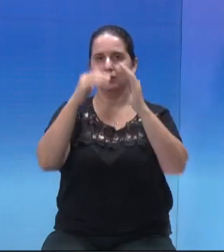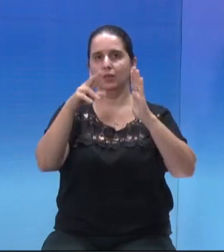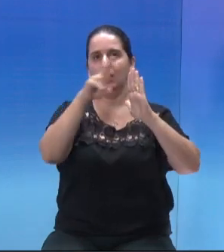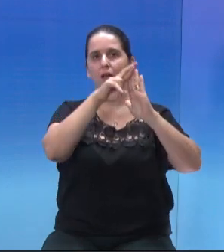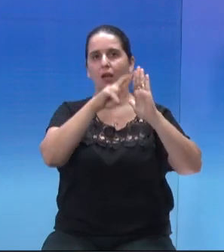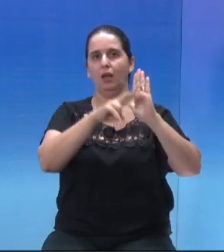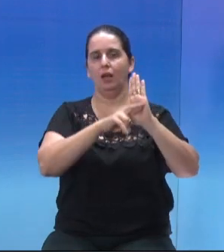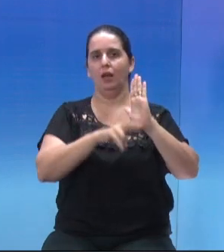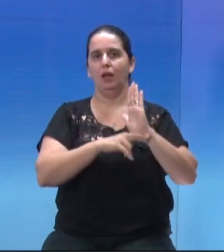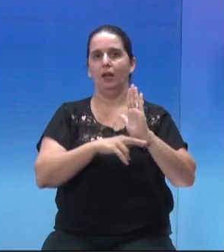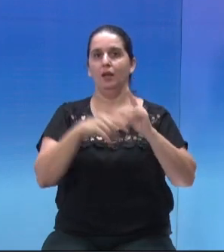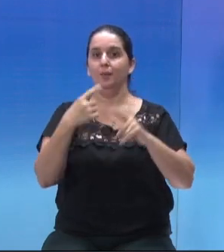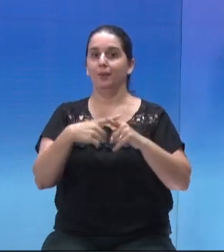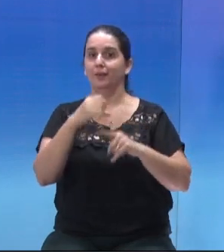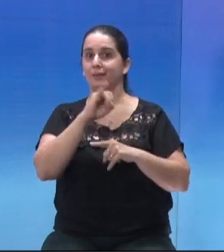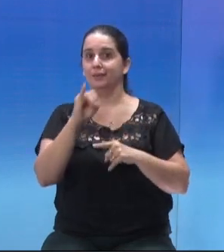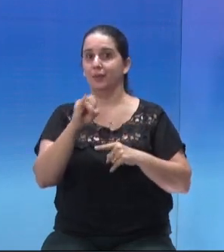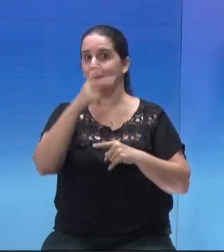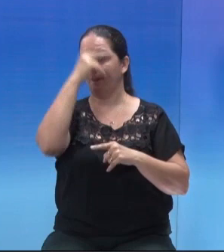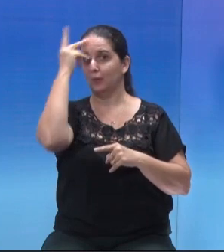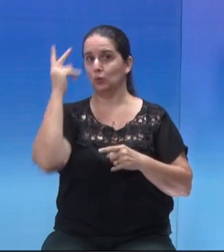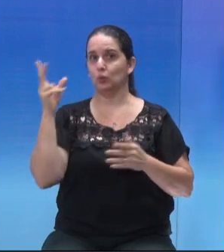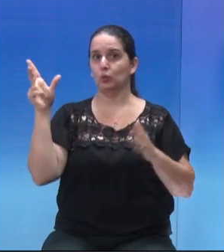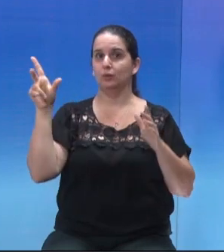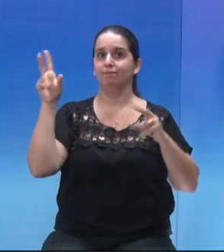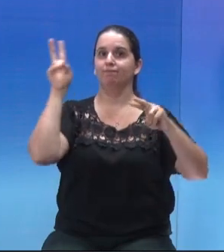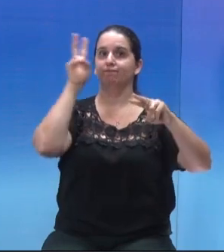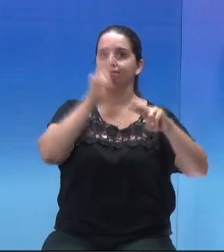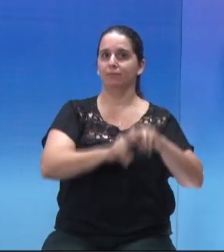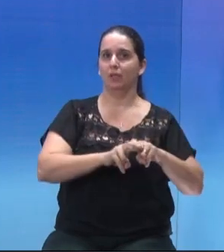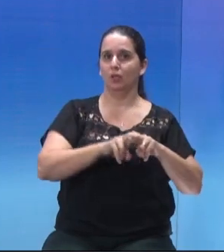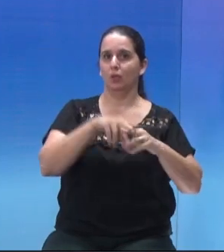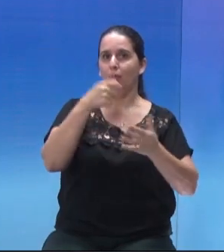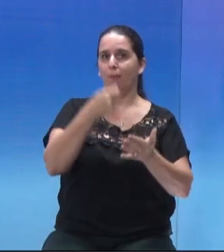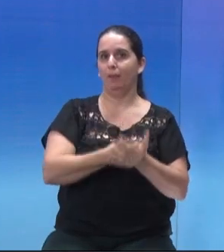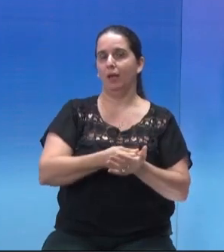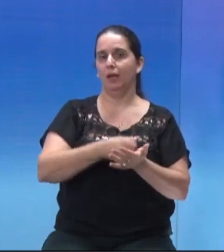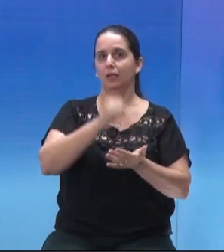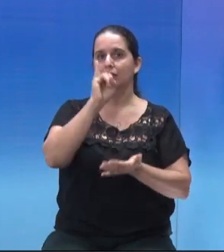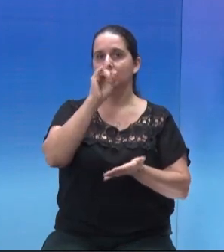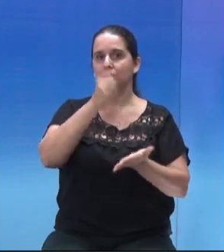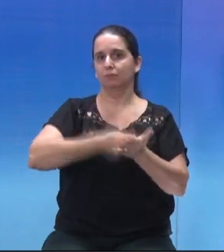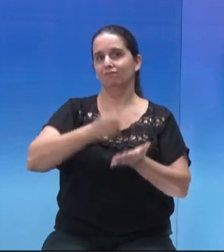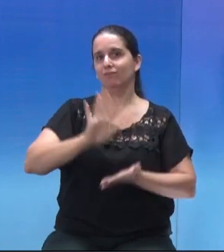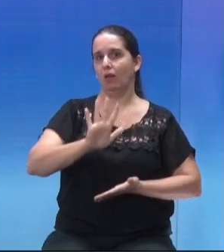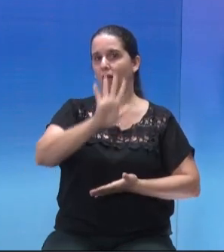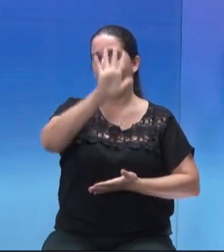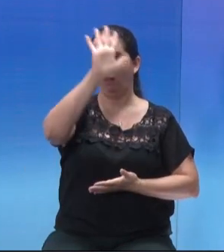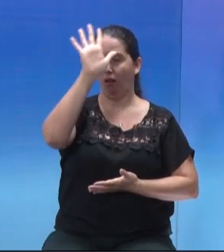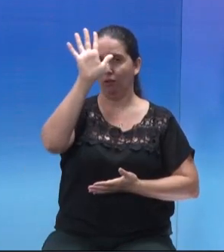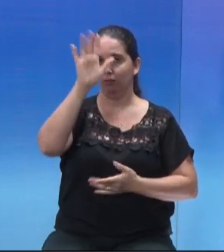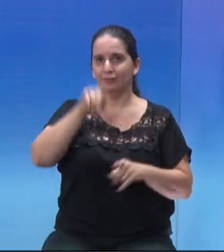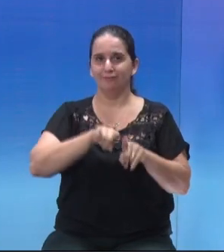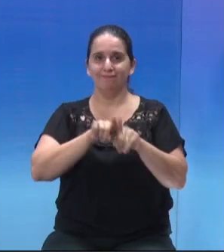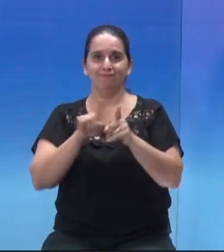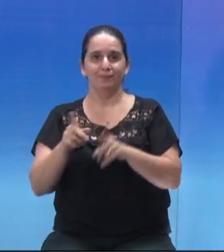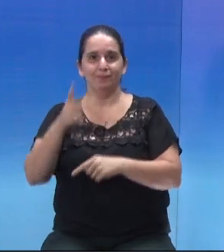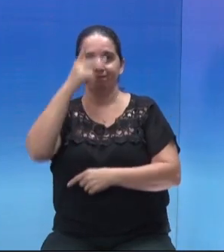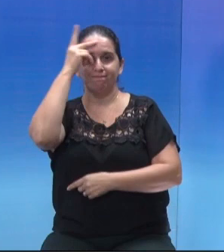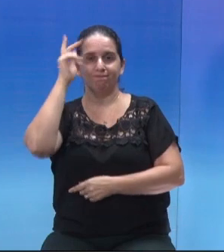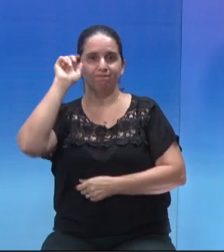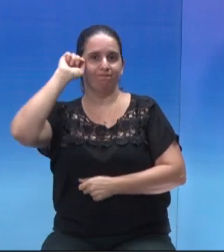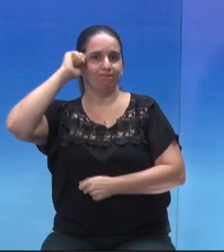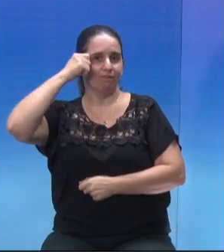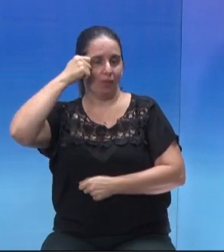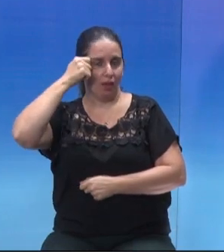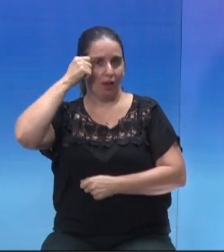senão a pessoa ou vai presa ou tem que pagar um imposto alto. Pois os negros norte-americanos, eles cumpriam